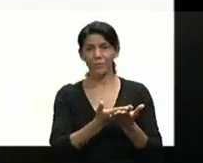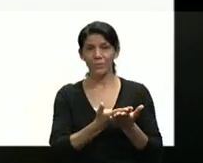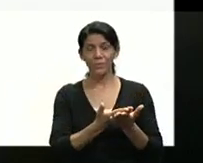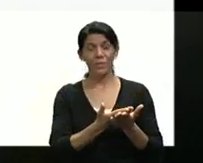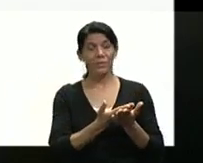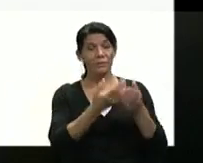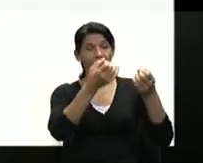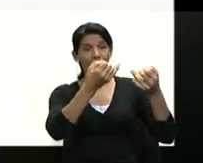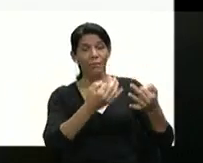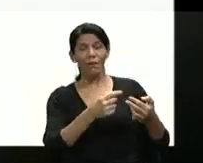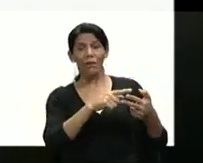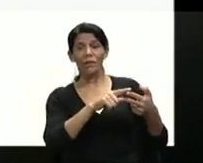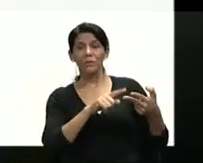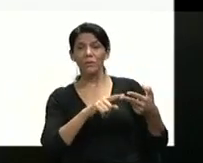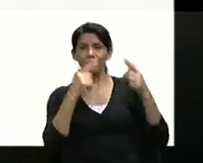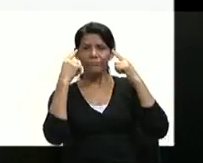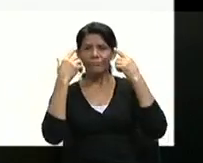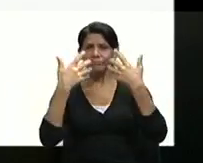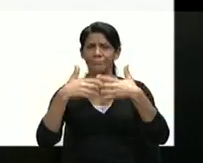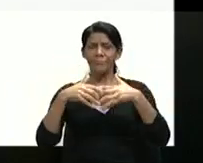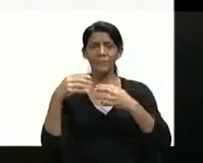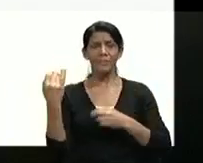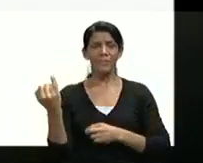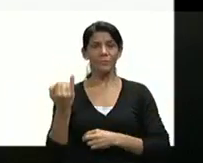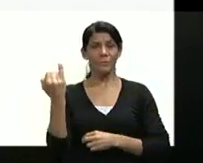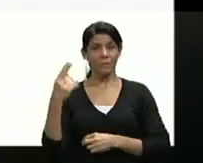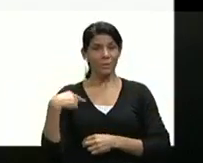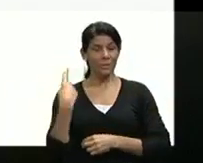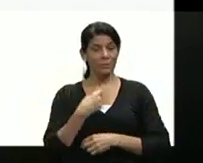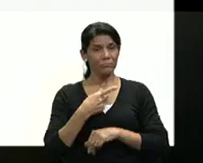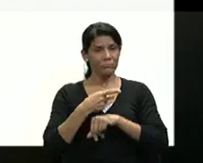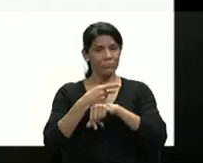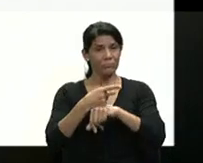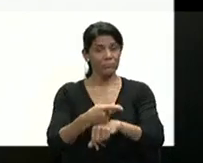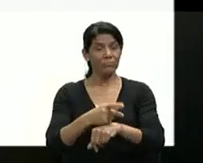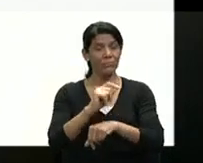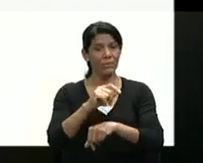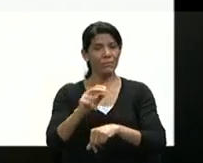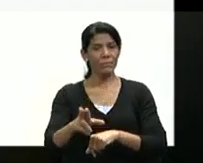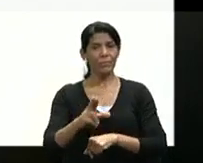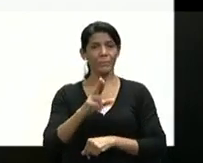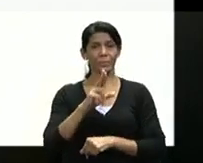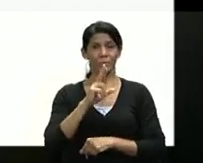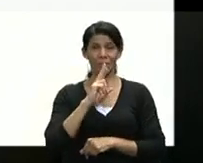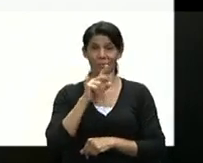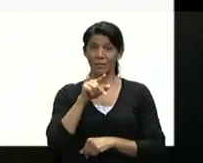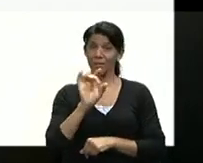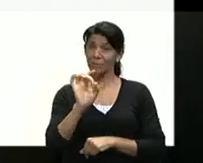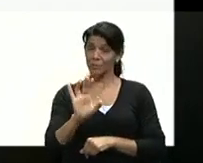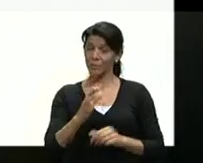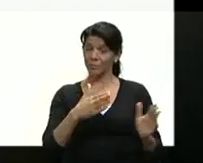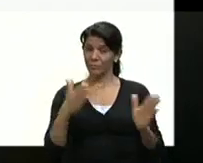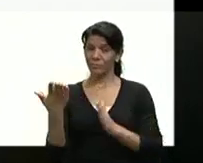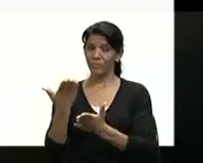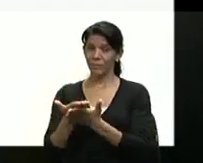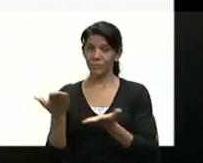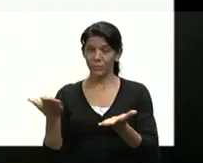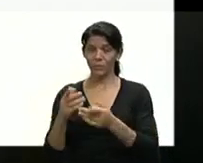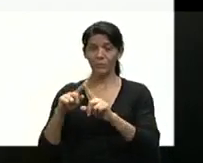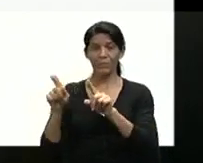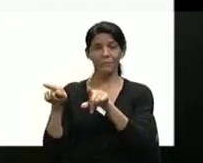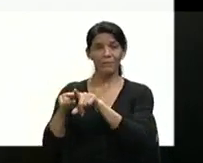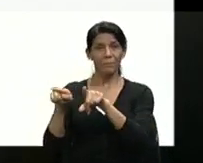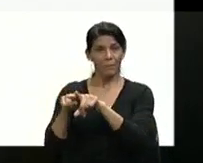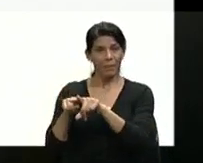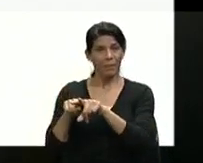trago para você duas reflexões importantes que nós buscaremos responder, não só durante a aula de hoje, como